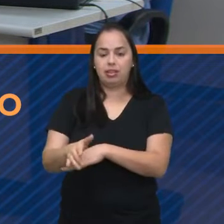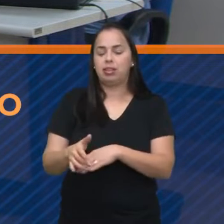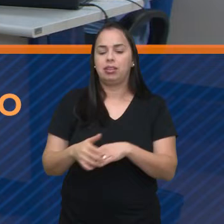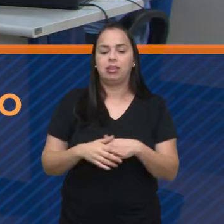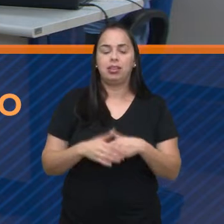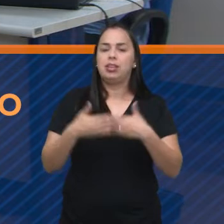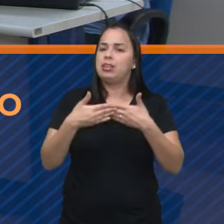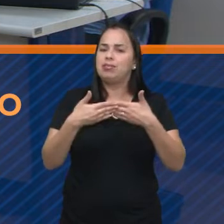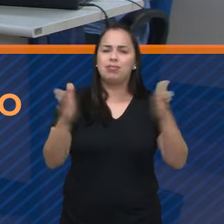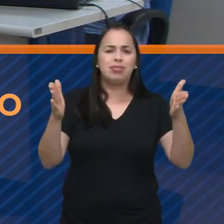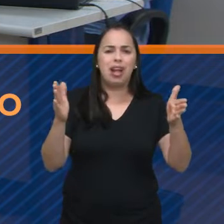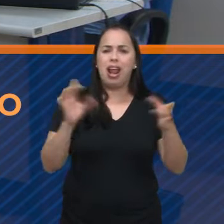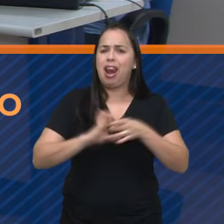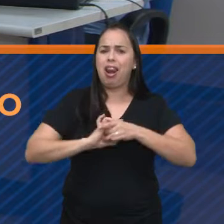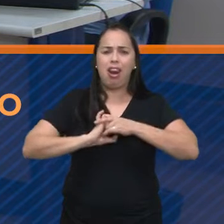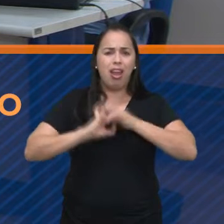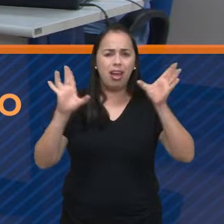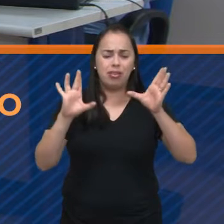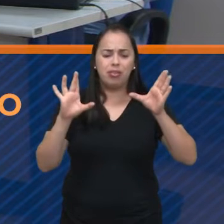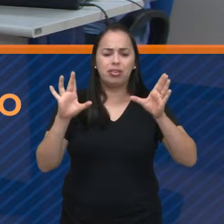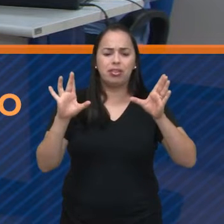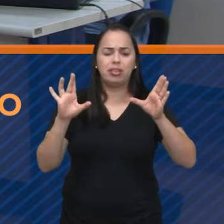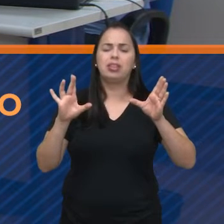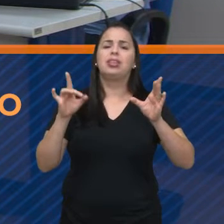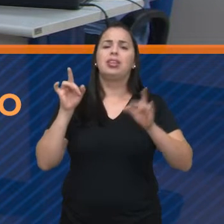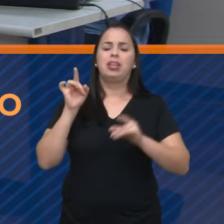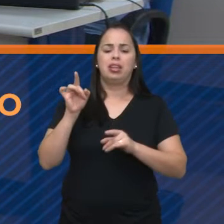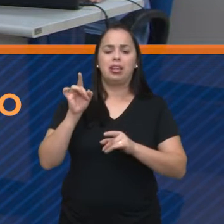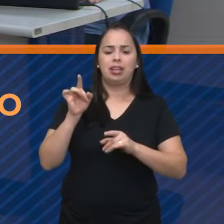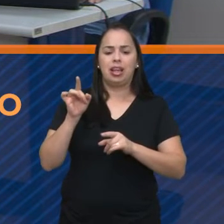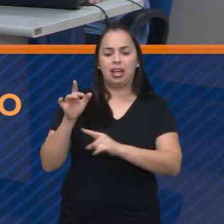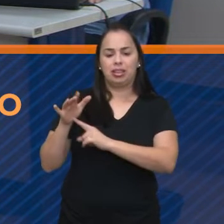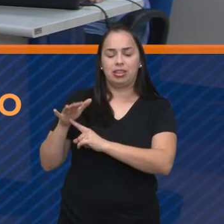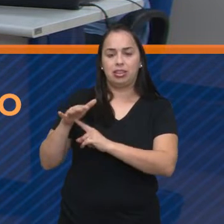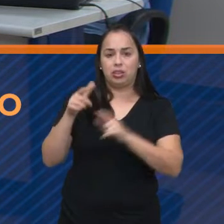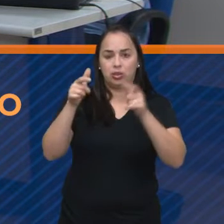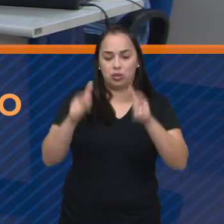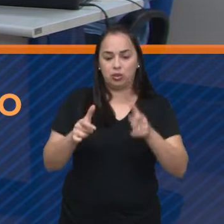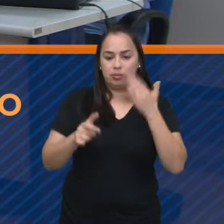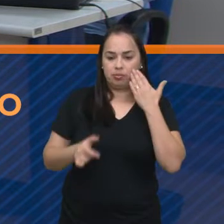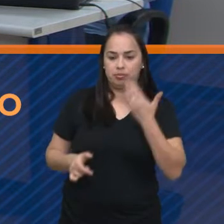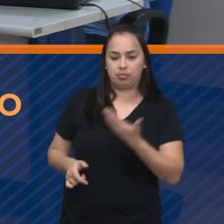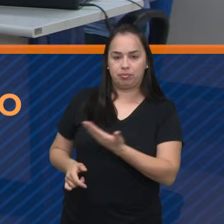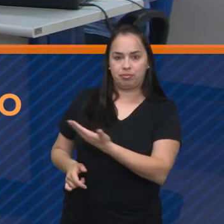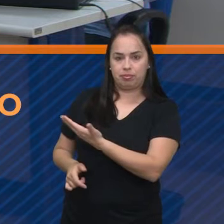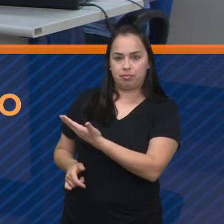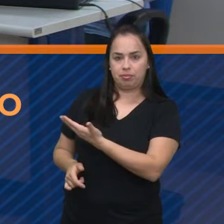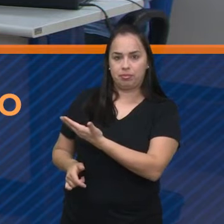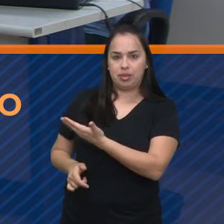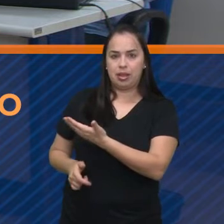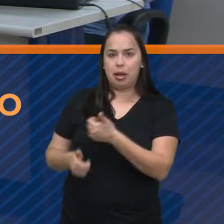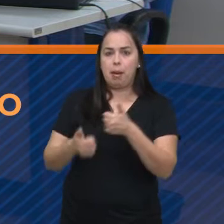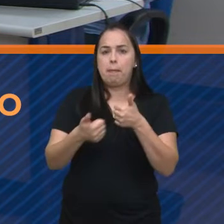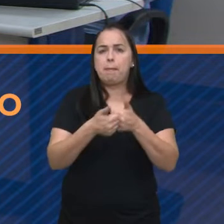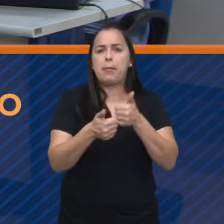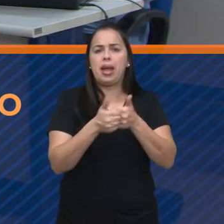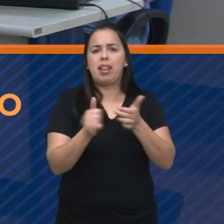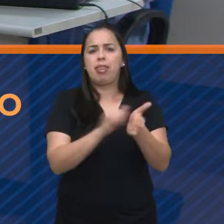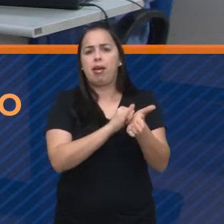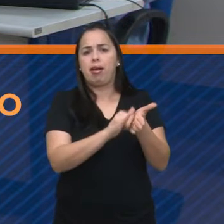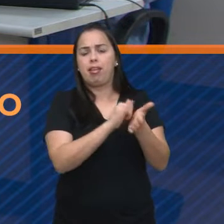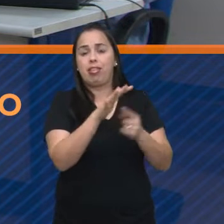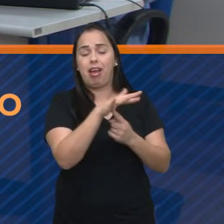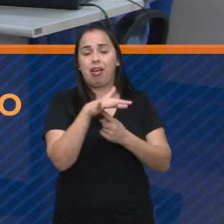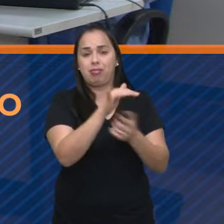tarde e o evento é aberto ao público e vai ser montado em uma tenda no Largo São Benedito que fica ali ao lado da Praça Afonso Pena